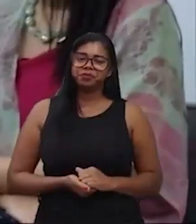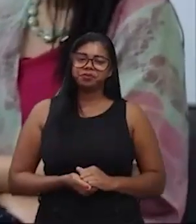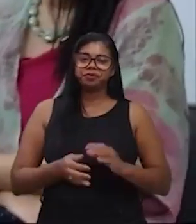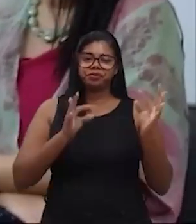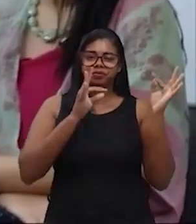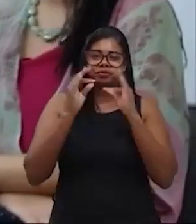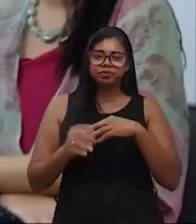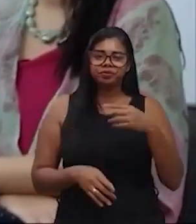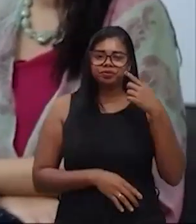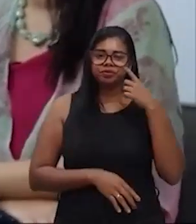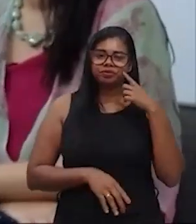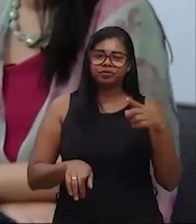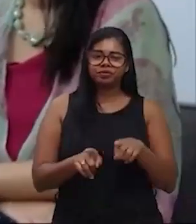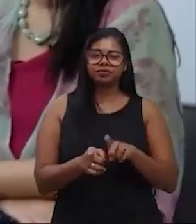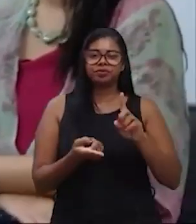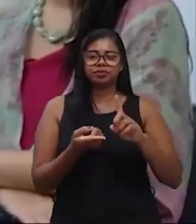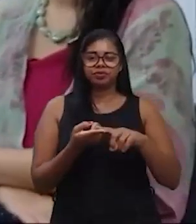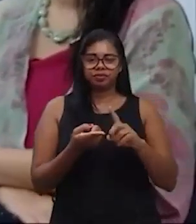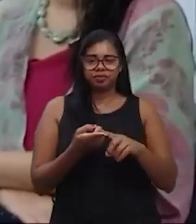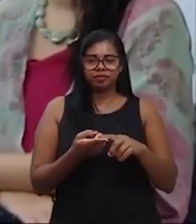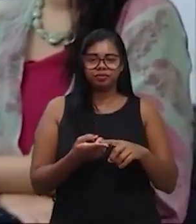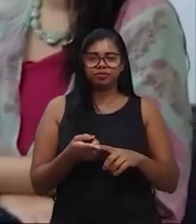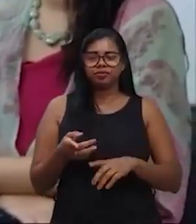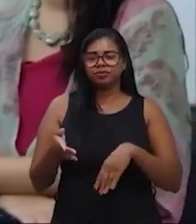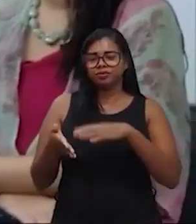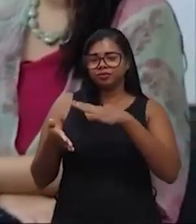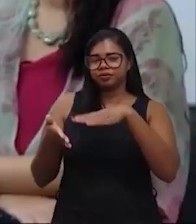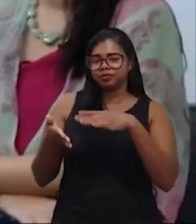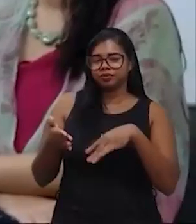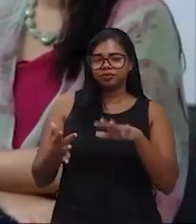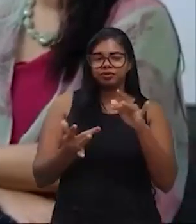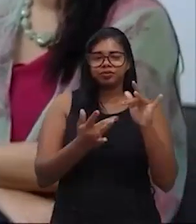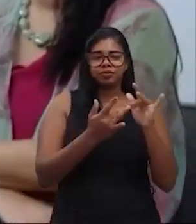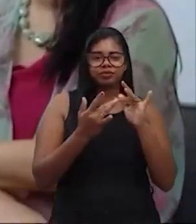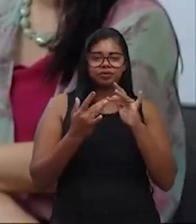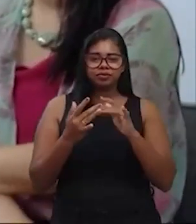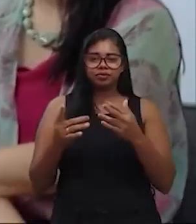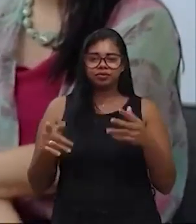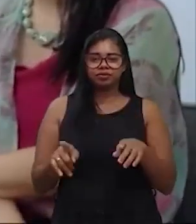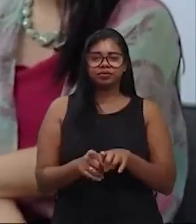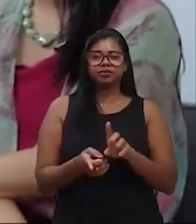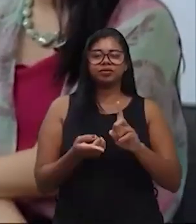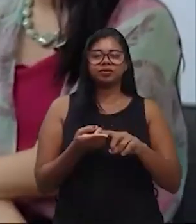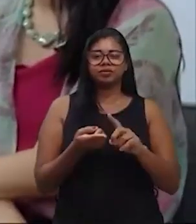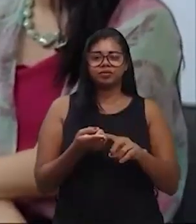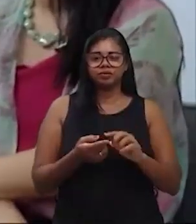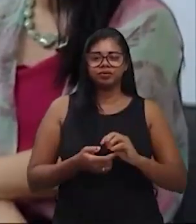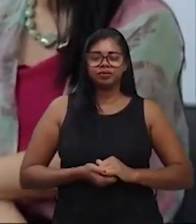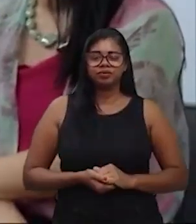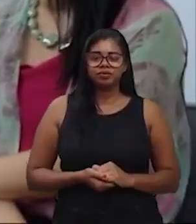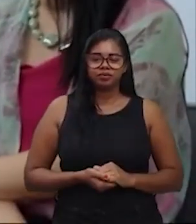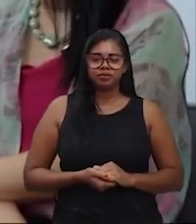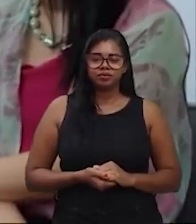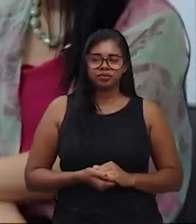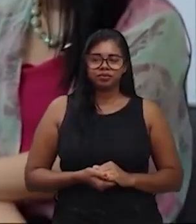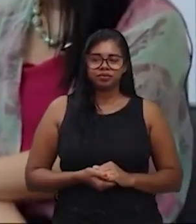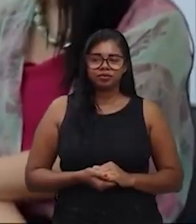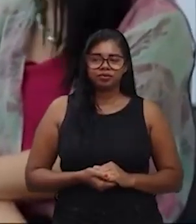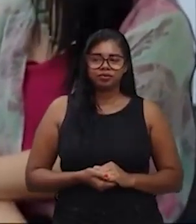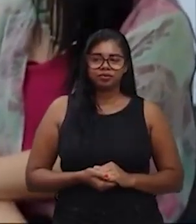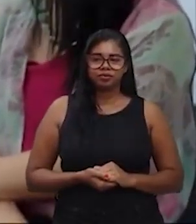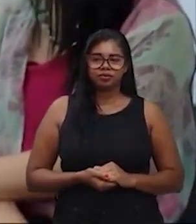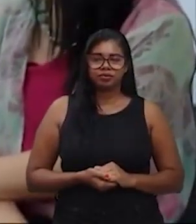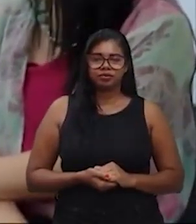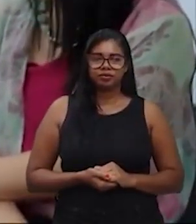gente vê a manualidade, né, esse rabisco, esse contato com alguma coisa, que é uma coisa que a gente comenta em um outro episódio